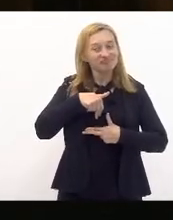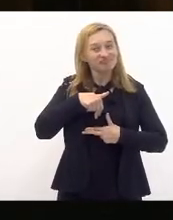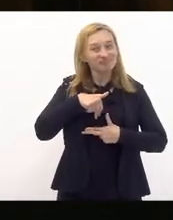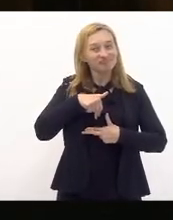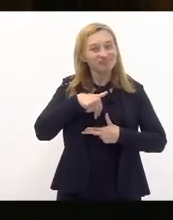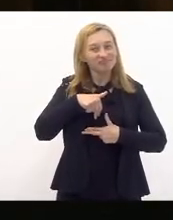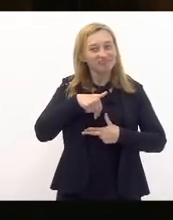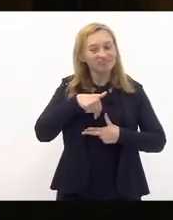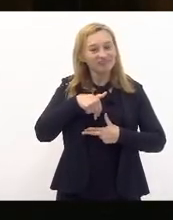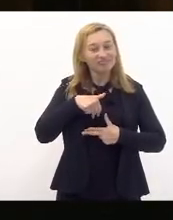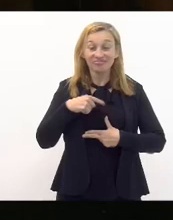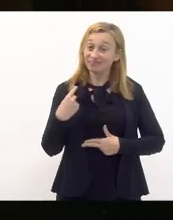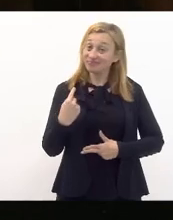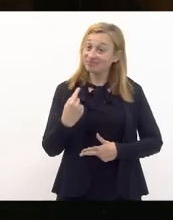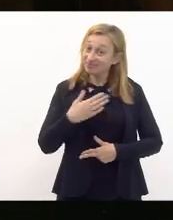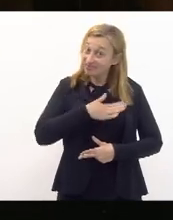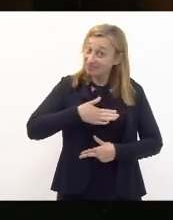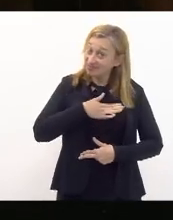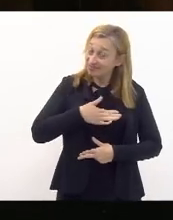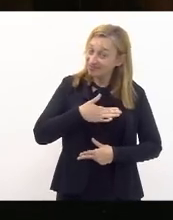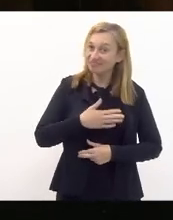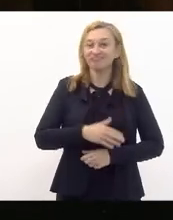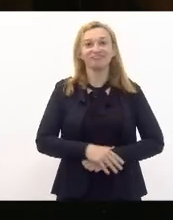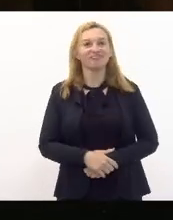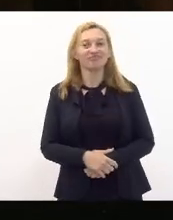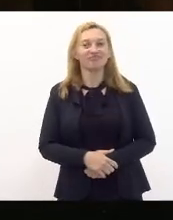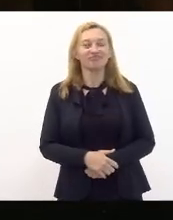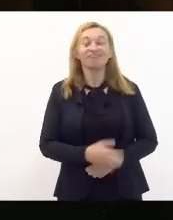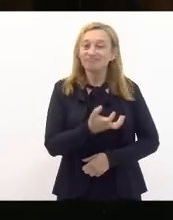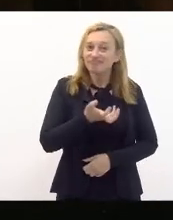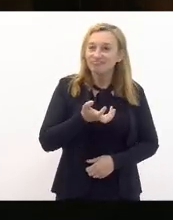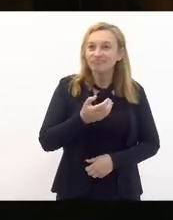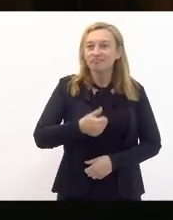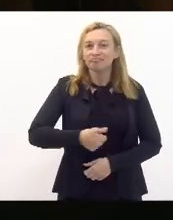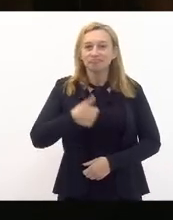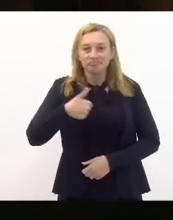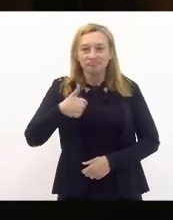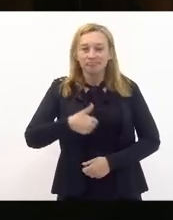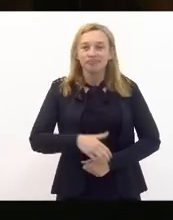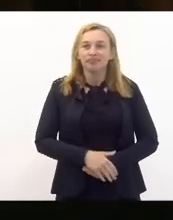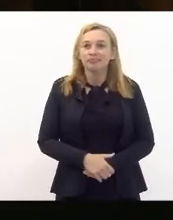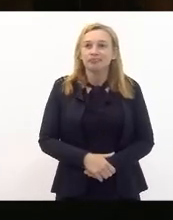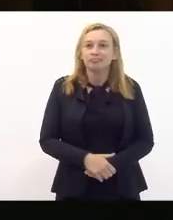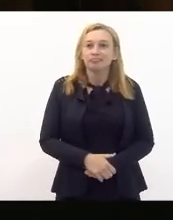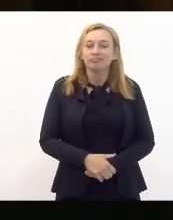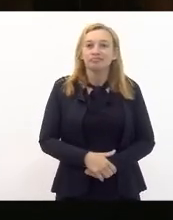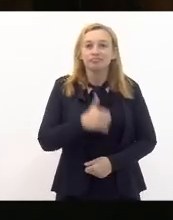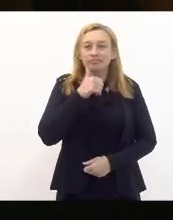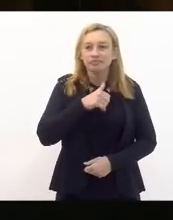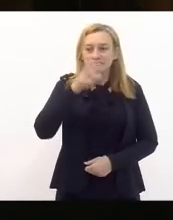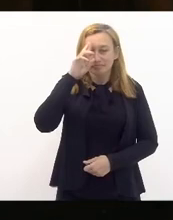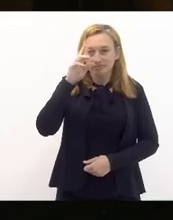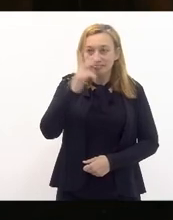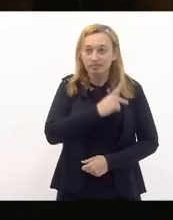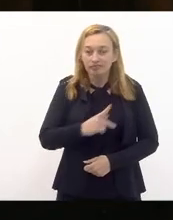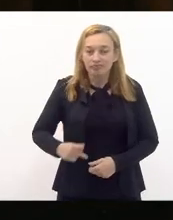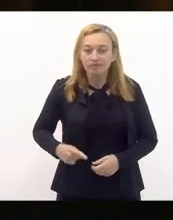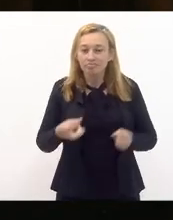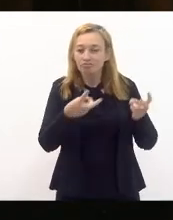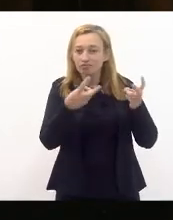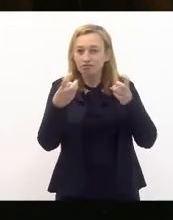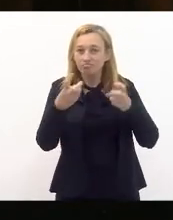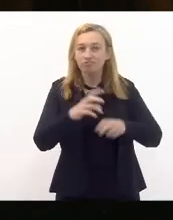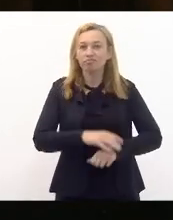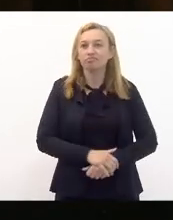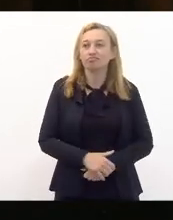que a gente gosta tanto então eu quero primeiramente a senhora Presidente fazer uma observação